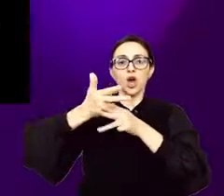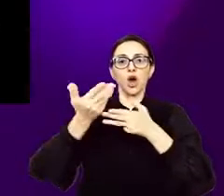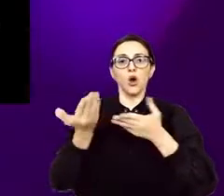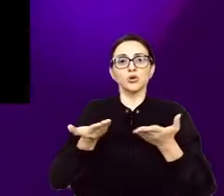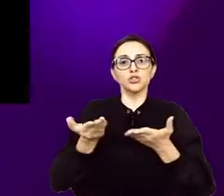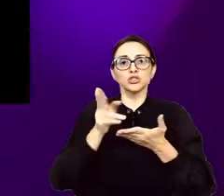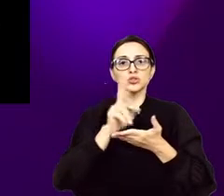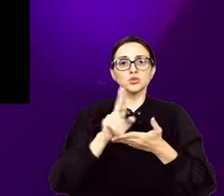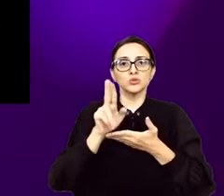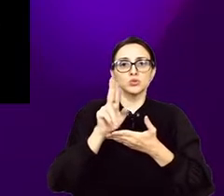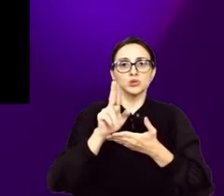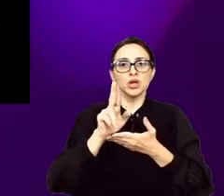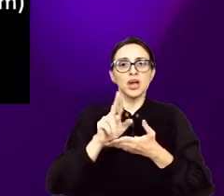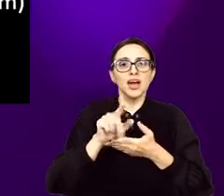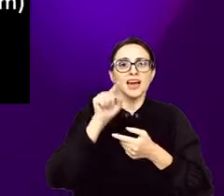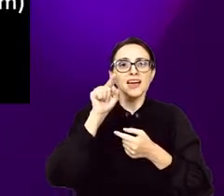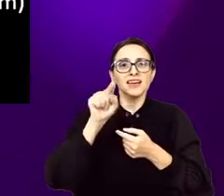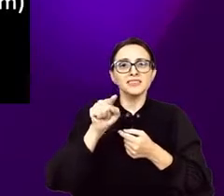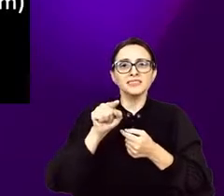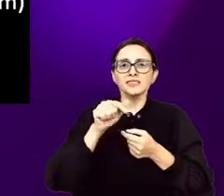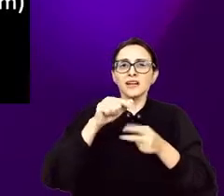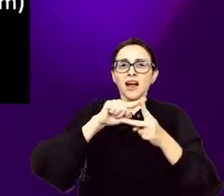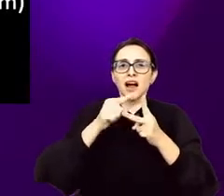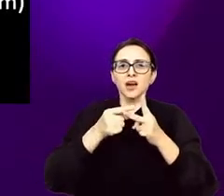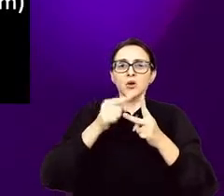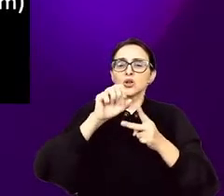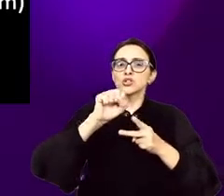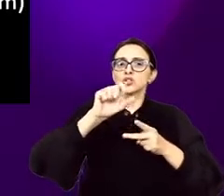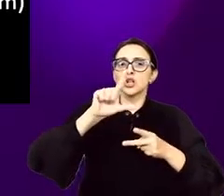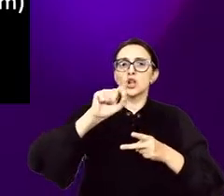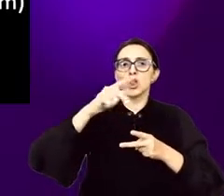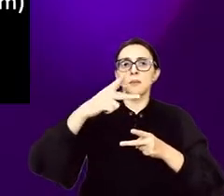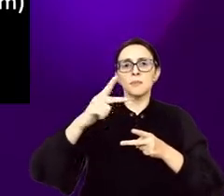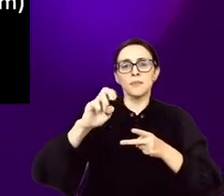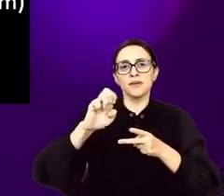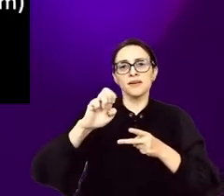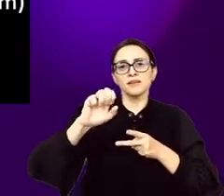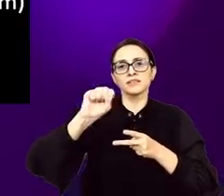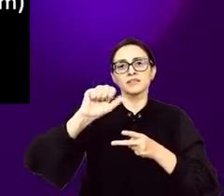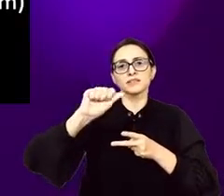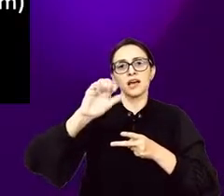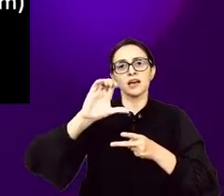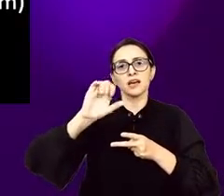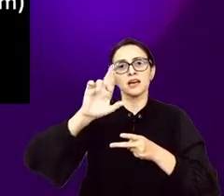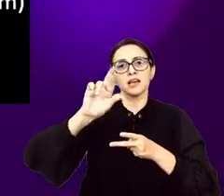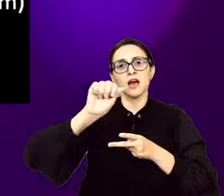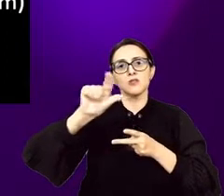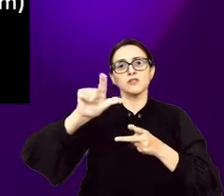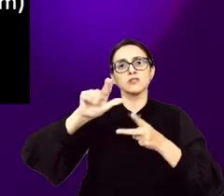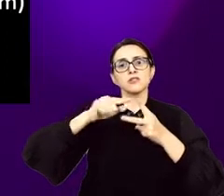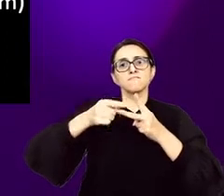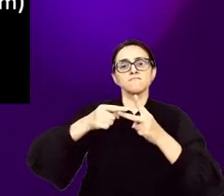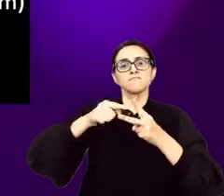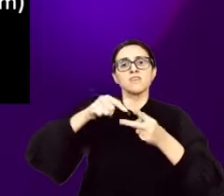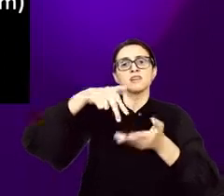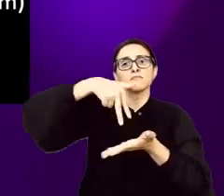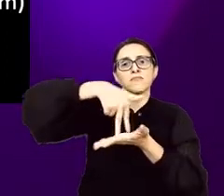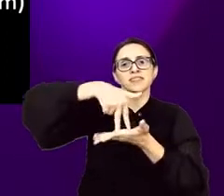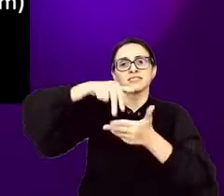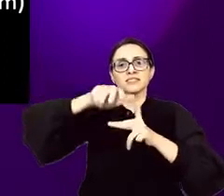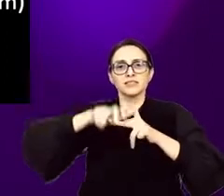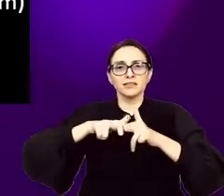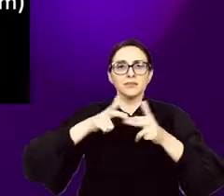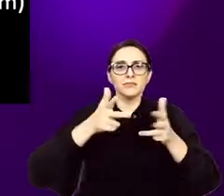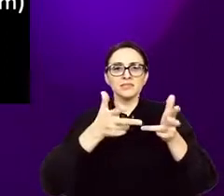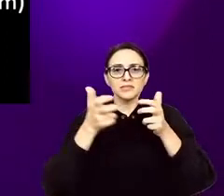o slope sacral para poder fazer, porque a gente acha que ele é mais fidedigno, né? Quando você tem esse paciente em pé e sentado. Então, em pé, a gente vê que o